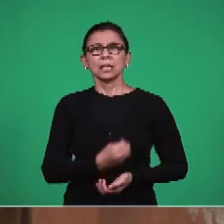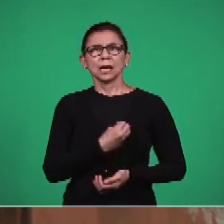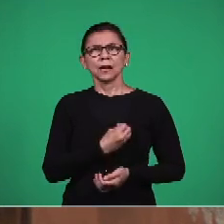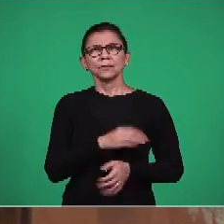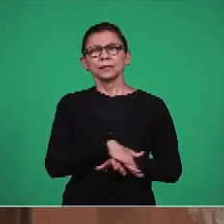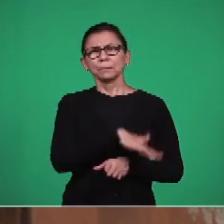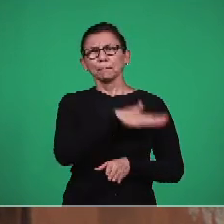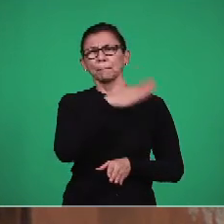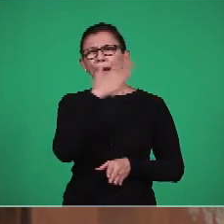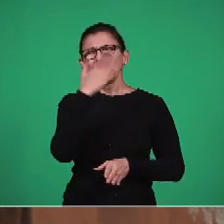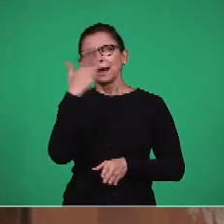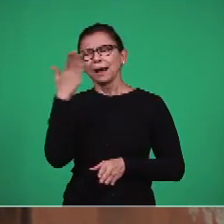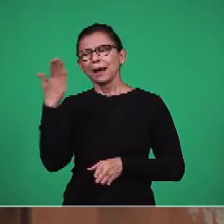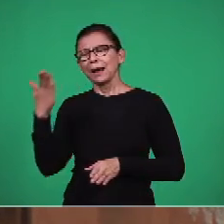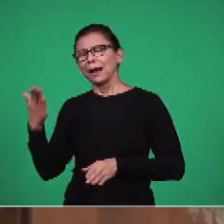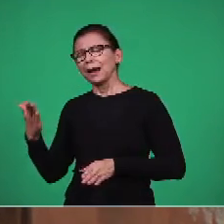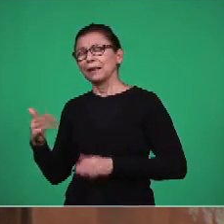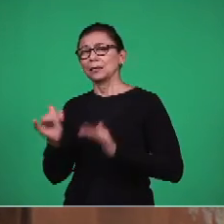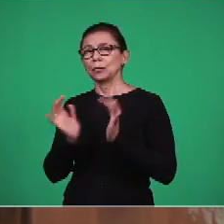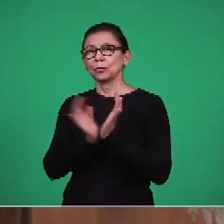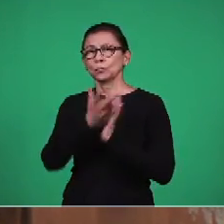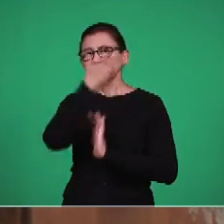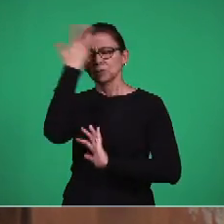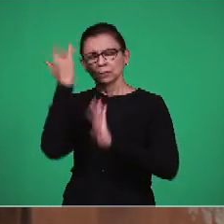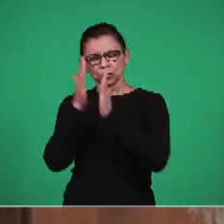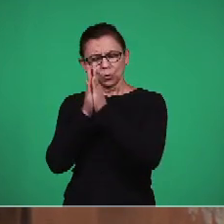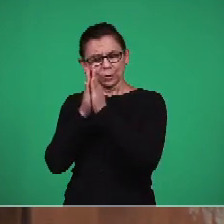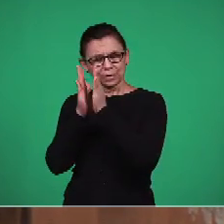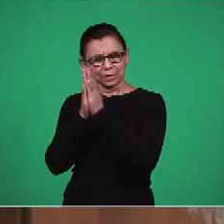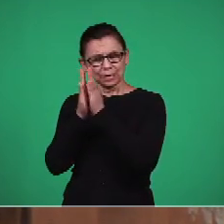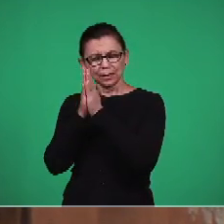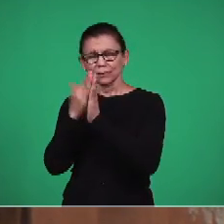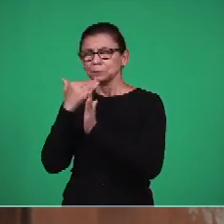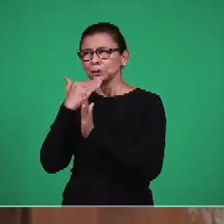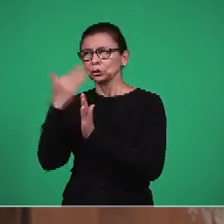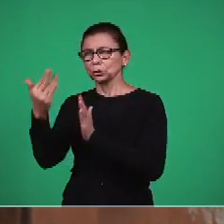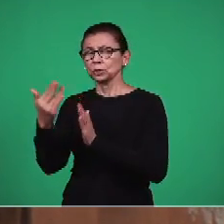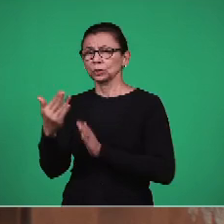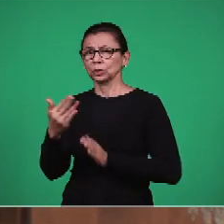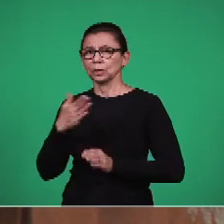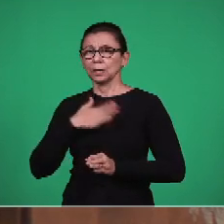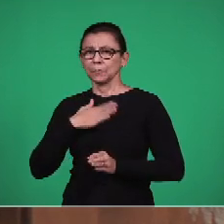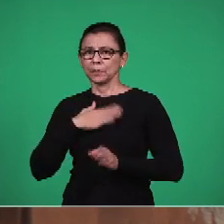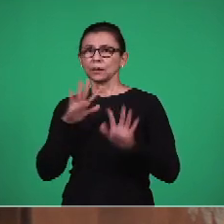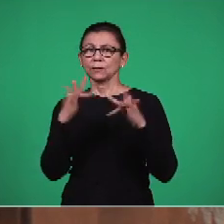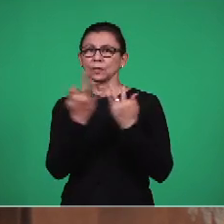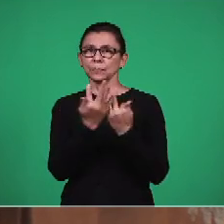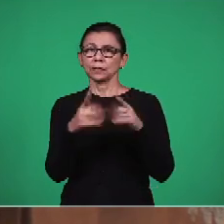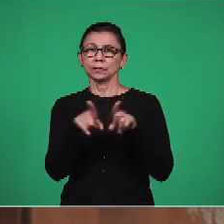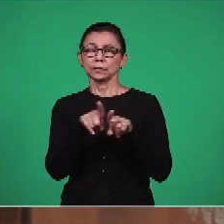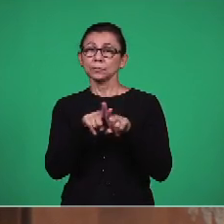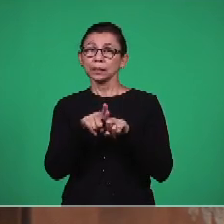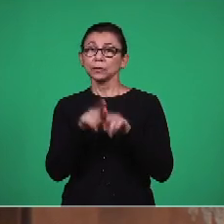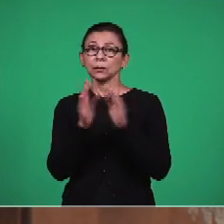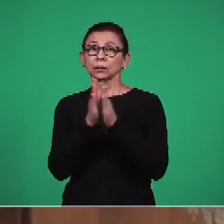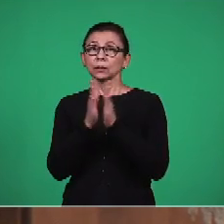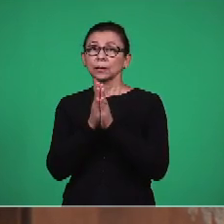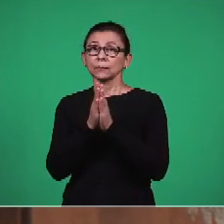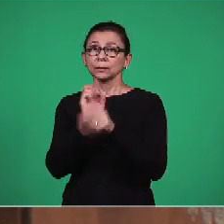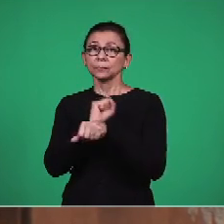grupo que orava a vida inteira. E eu me lembro dos meus parentes também. Oravam por esse momento.